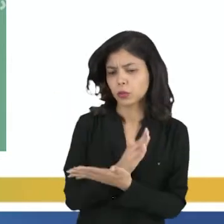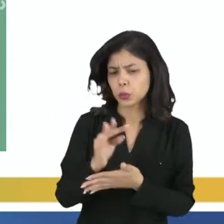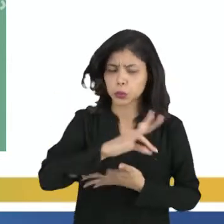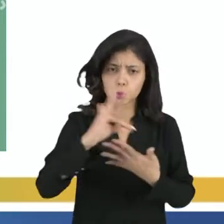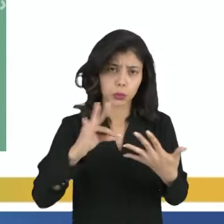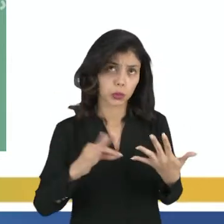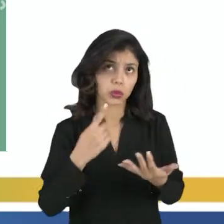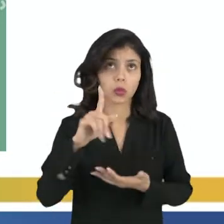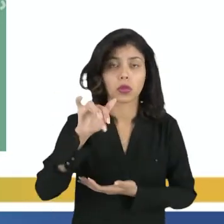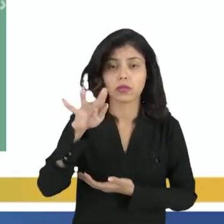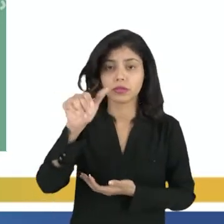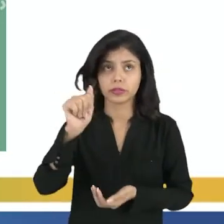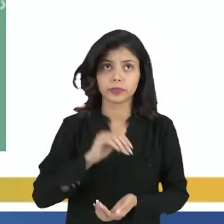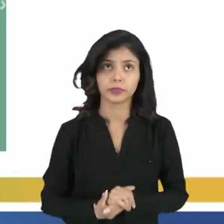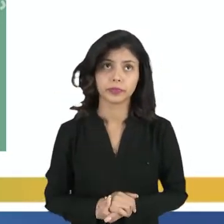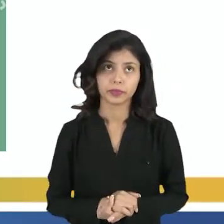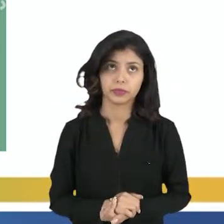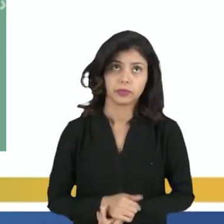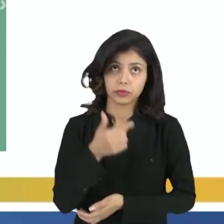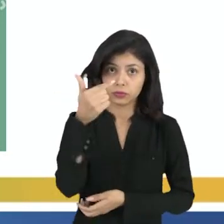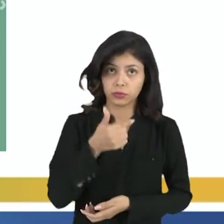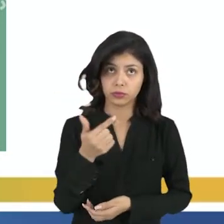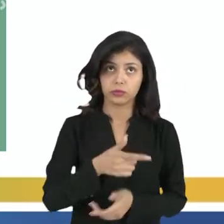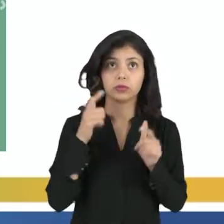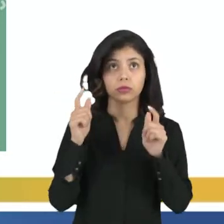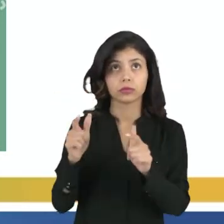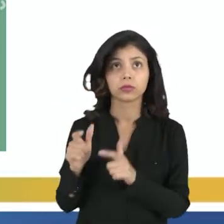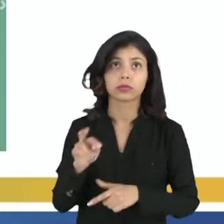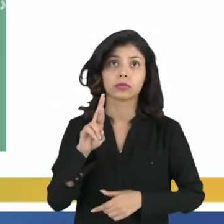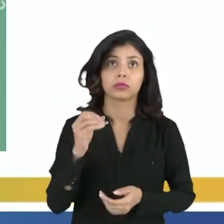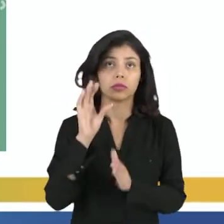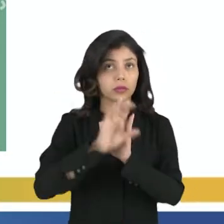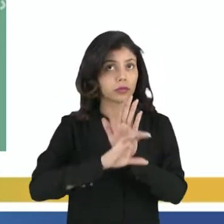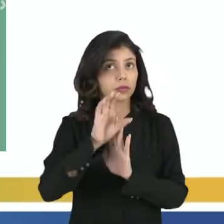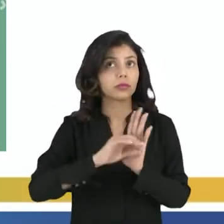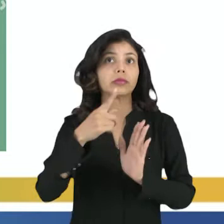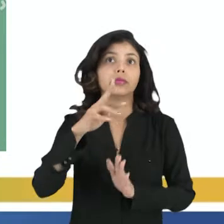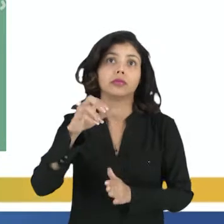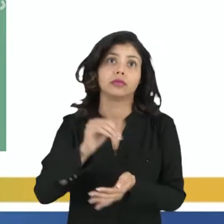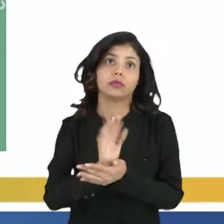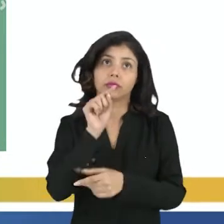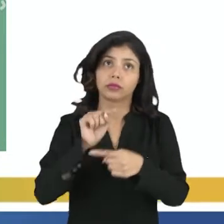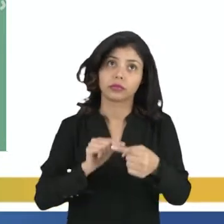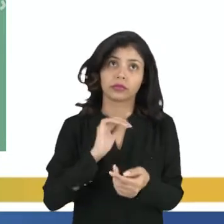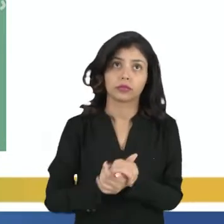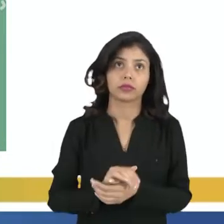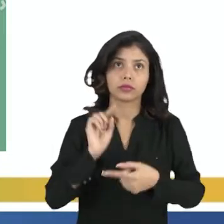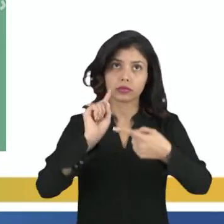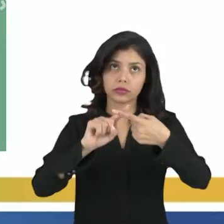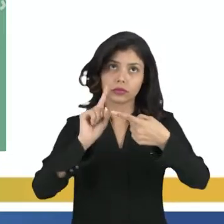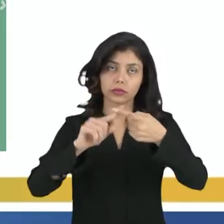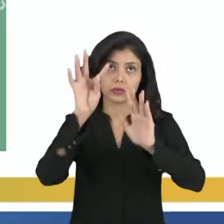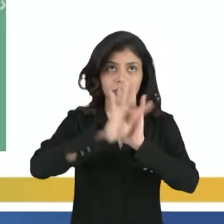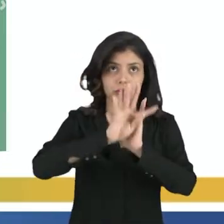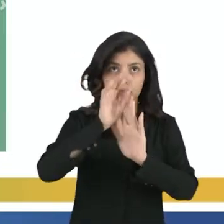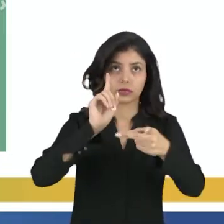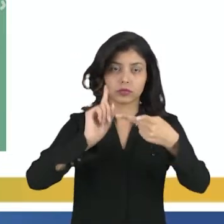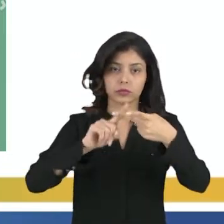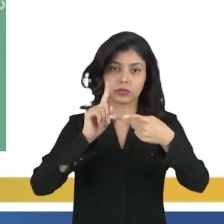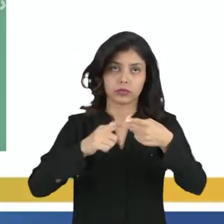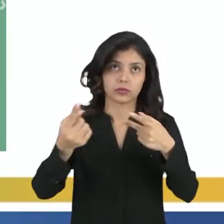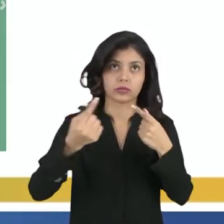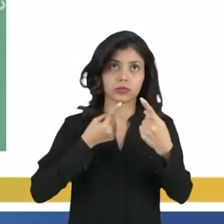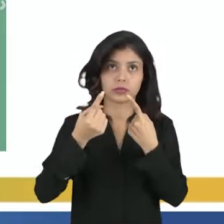tipos de polifonia, né? Segundo essa área de atuação, o conceito de polifonia ele é dividido em quê? Em polifonia